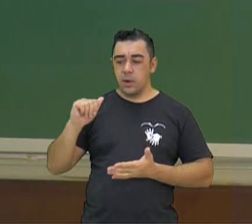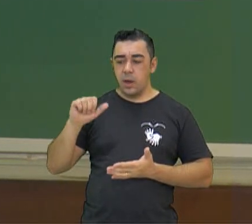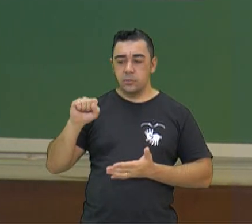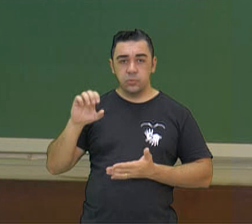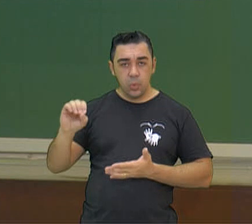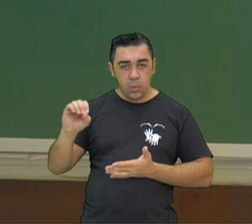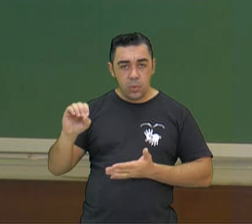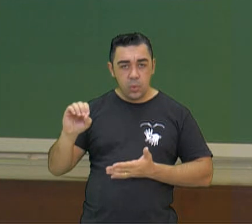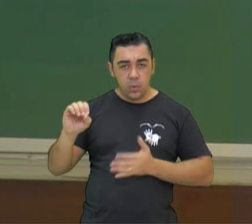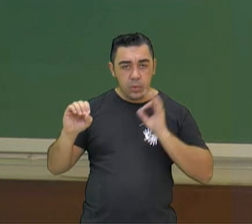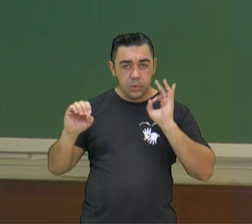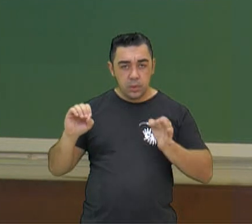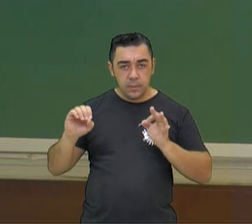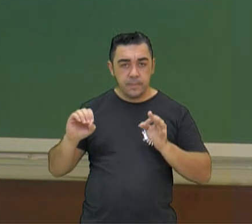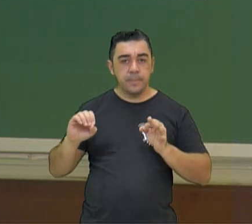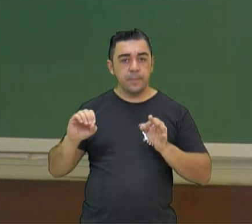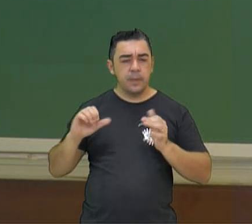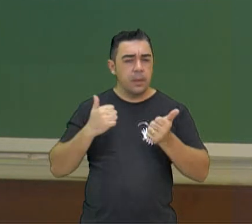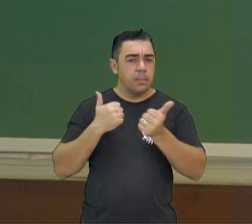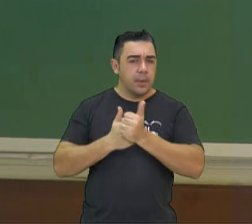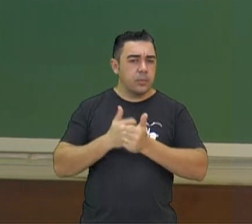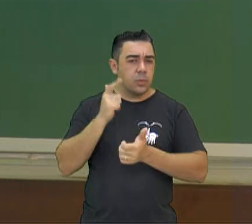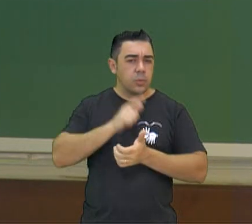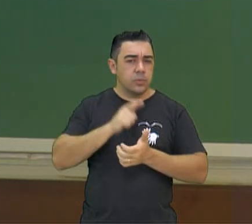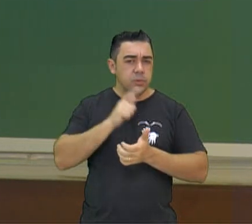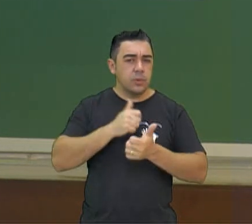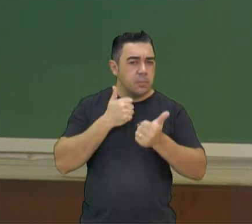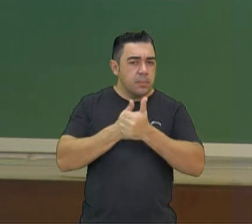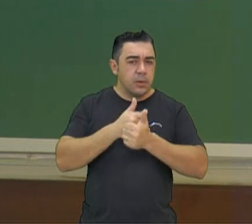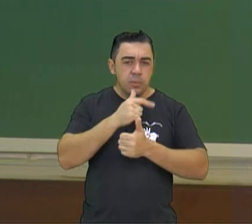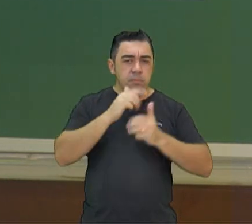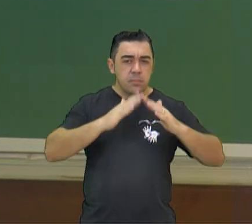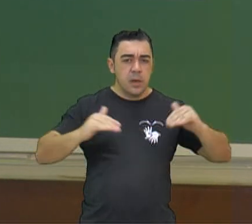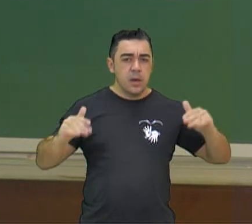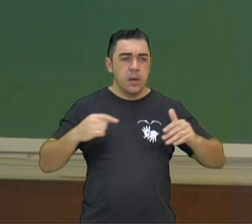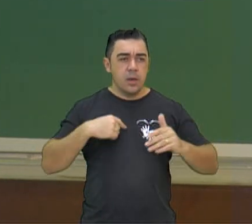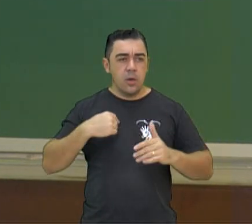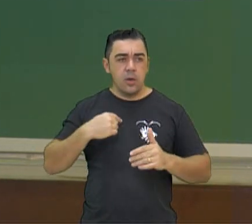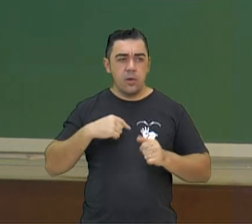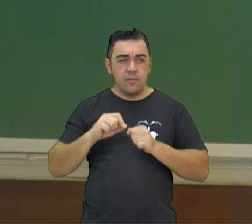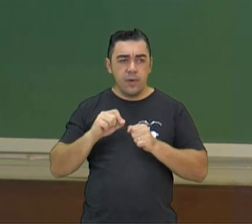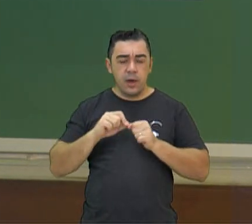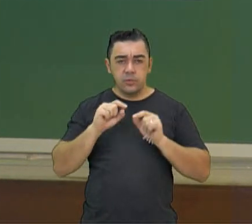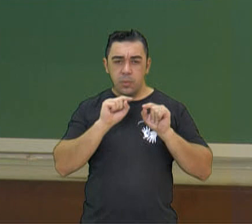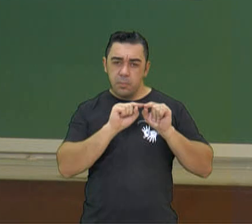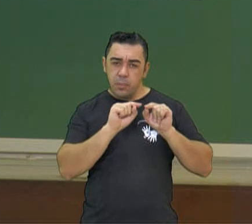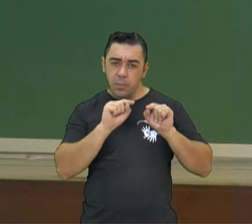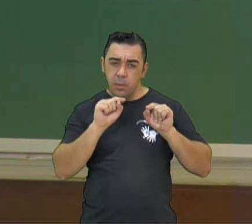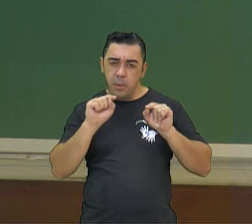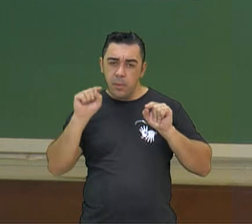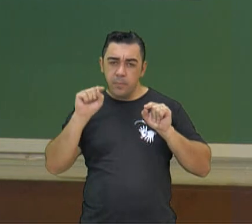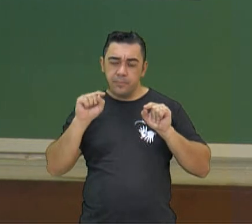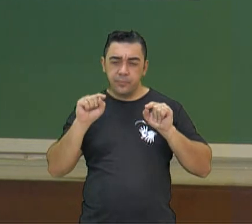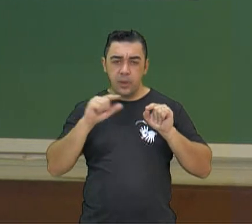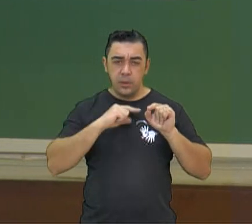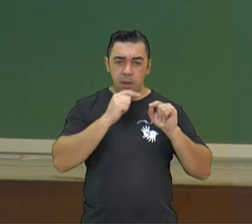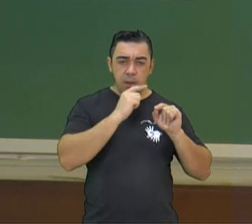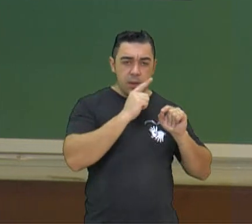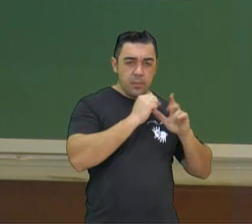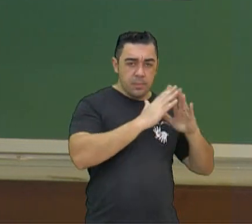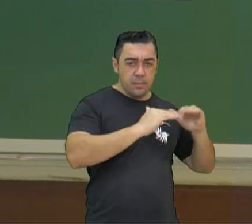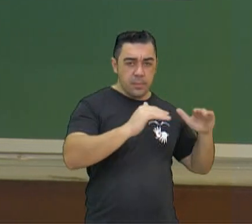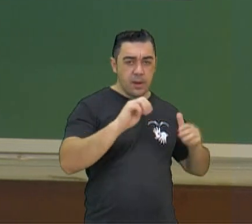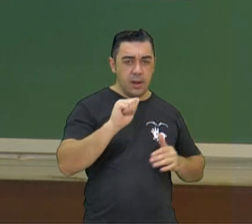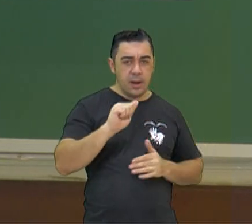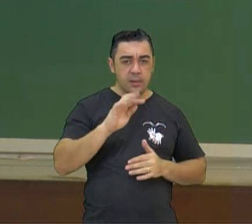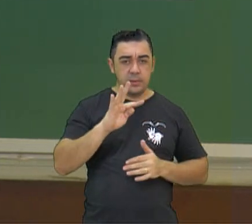eu consigo chegar pelo oceano. Vocês vão ver que esse traçado que eu faço aqui, ó, saindo do Oceano Atlântico, passando pelo Estreito